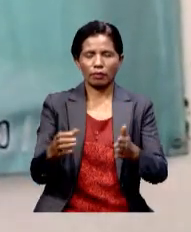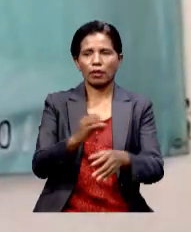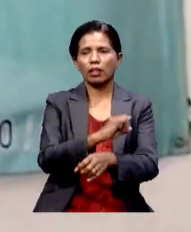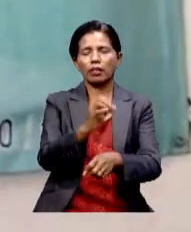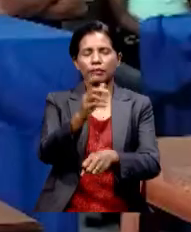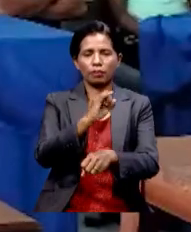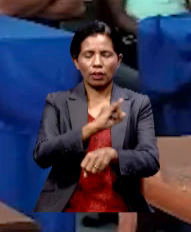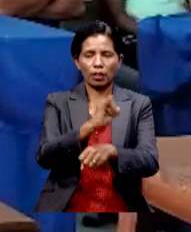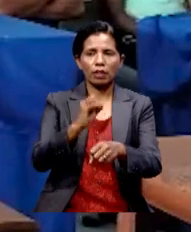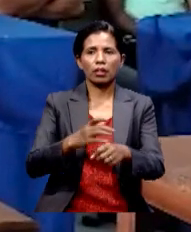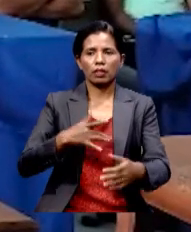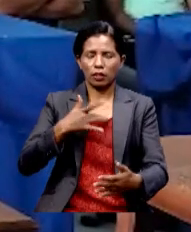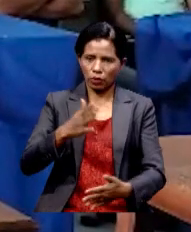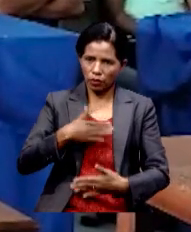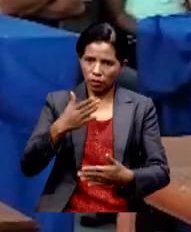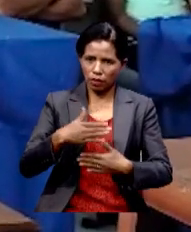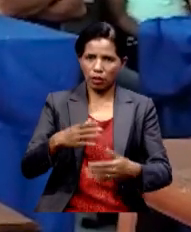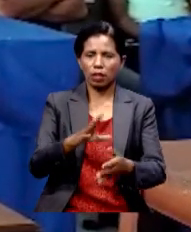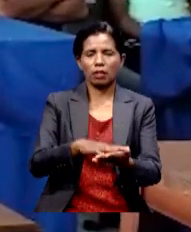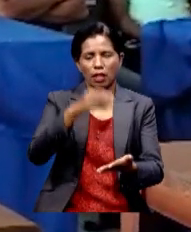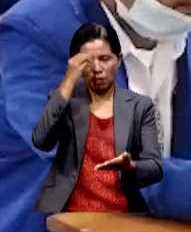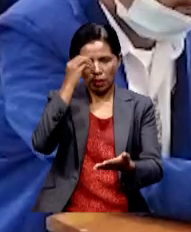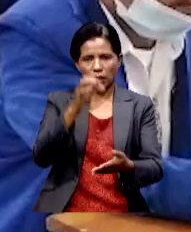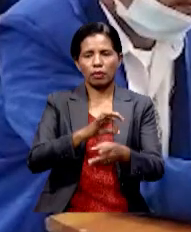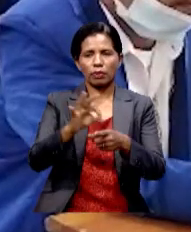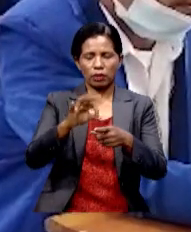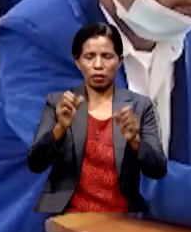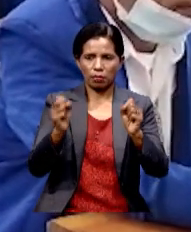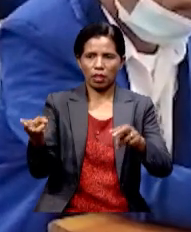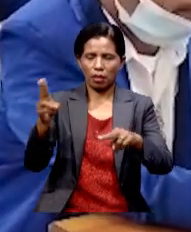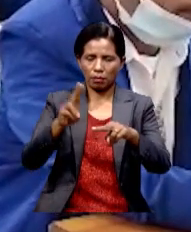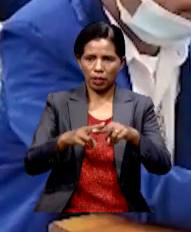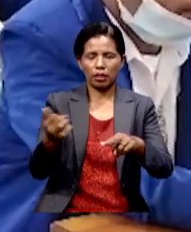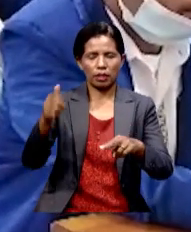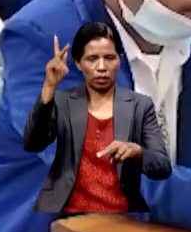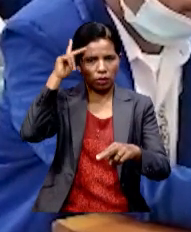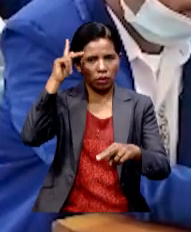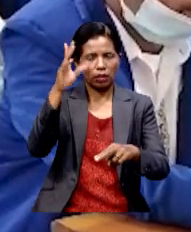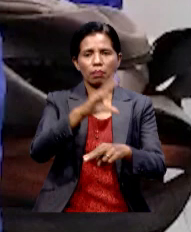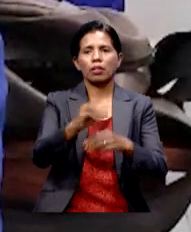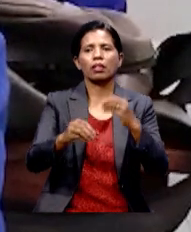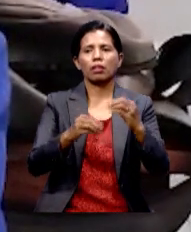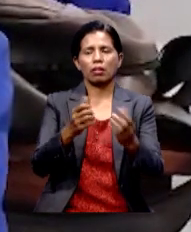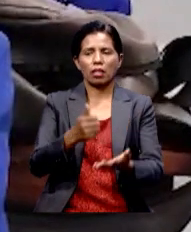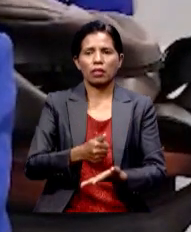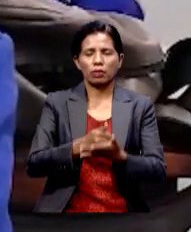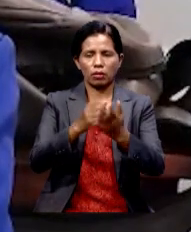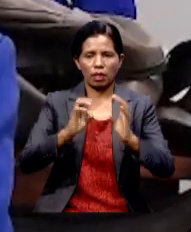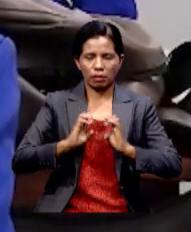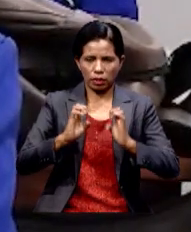farmácia no parteira contente com retuir formação, né? Também bela aumenta a sirania conhecimento de lhe o atendimento